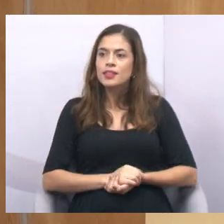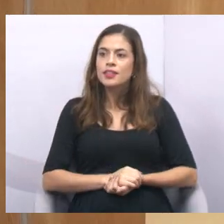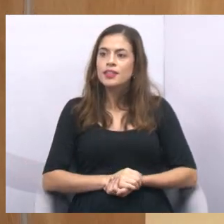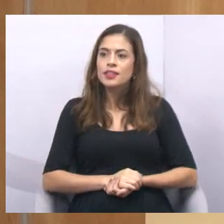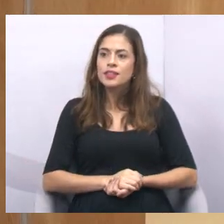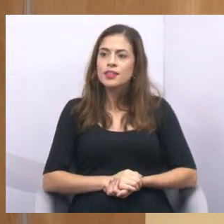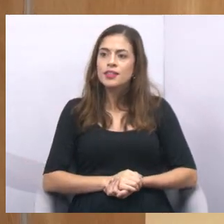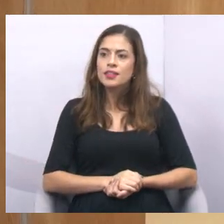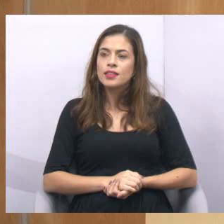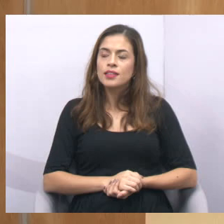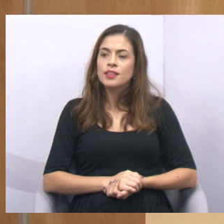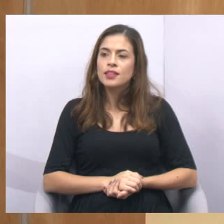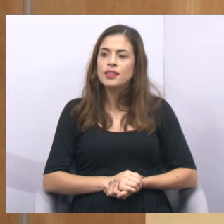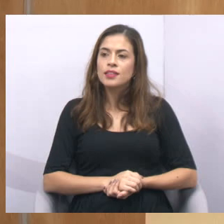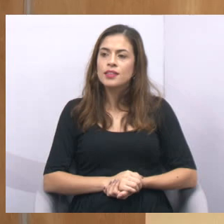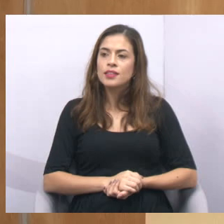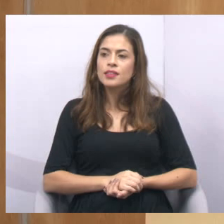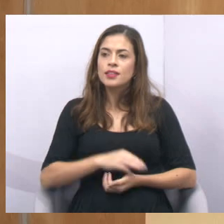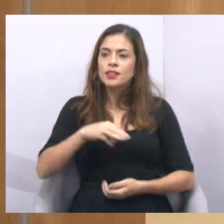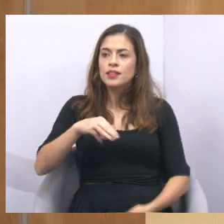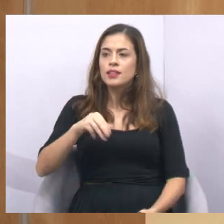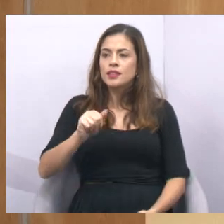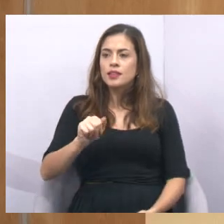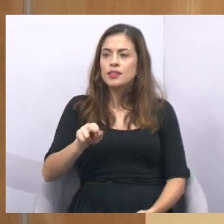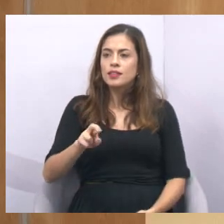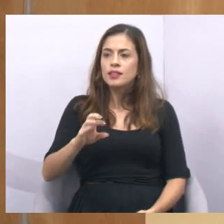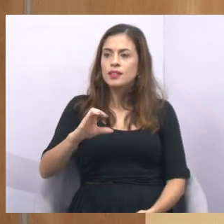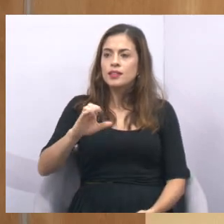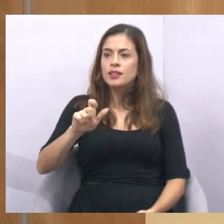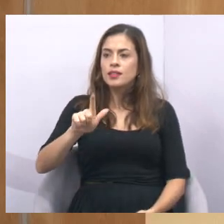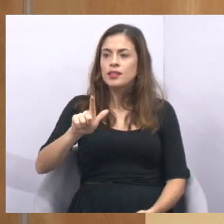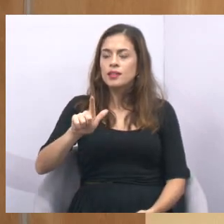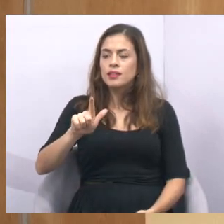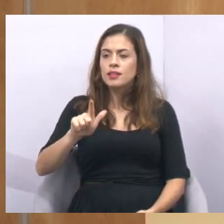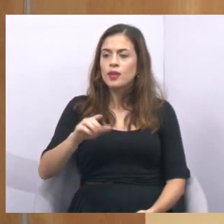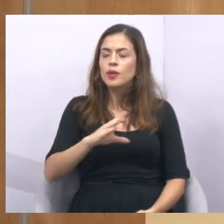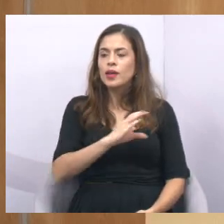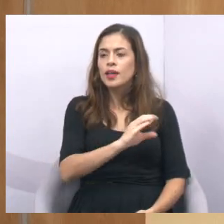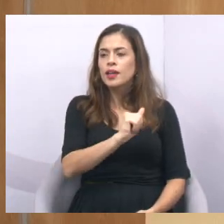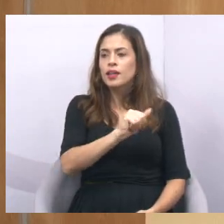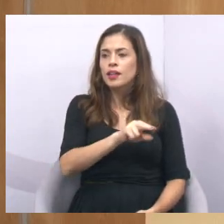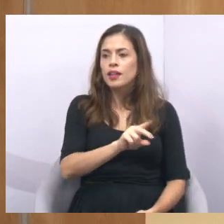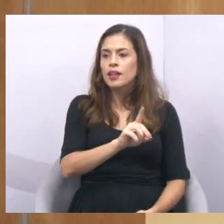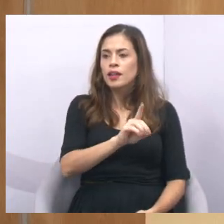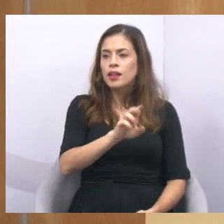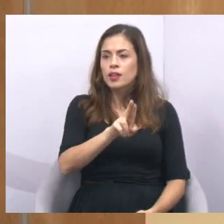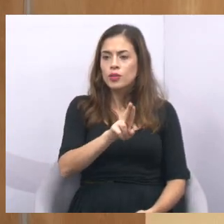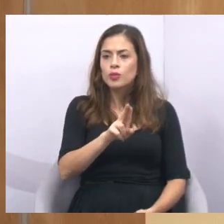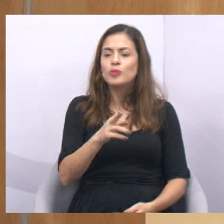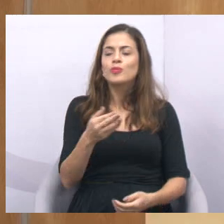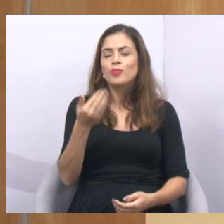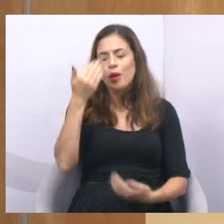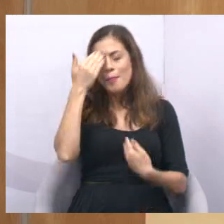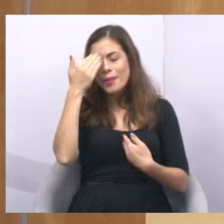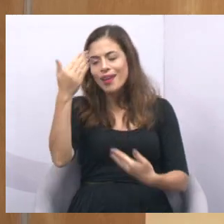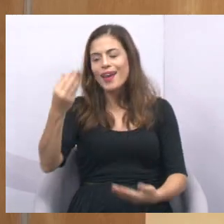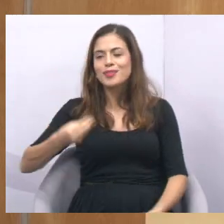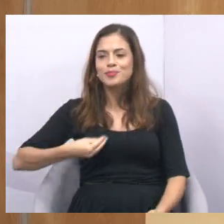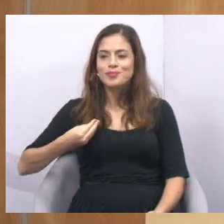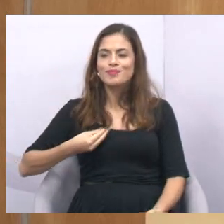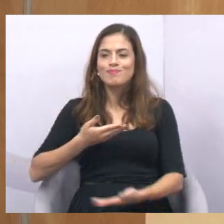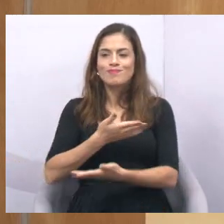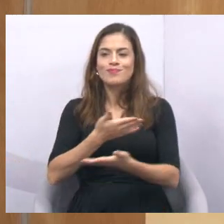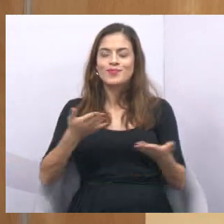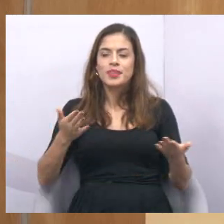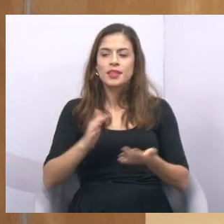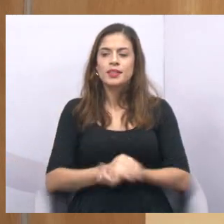Nós contamos com a presença do Marcel e do Cadum. Muito obrigado pela presença de vocês. Falar sobre a história